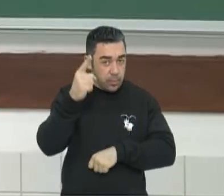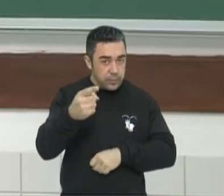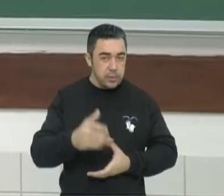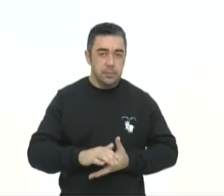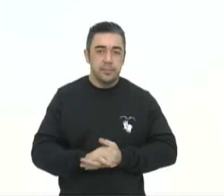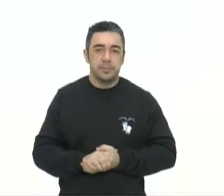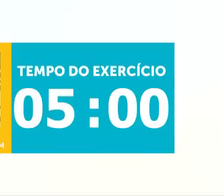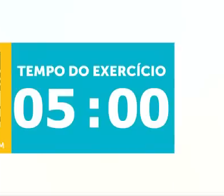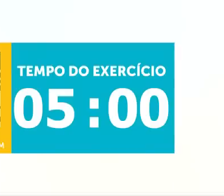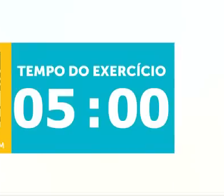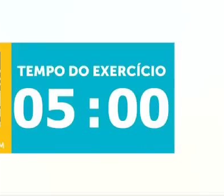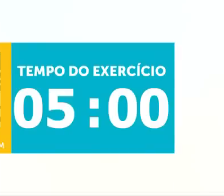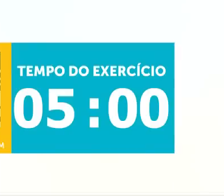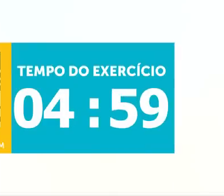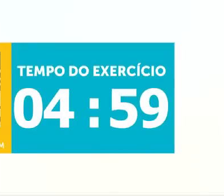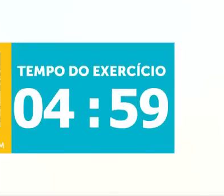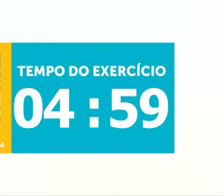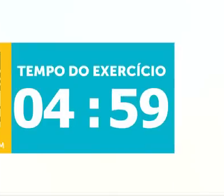correção.